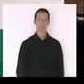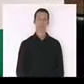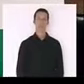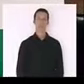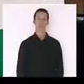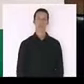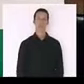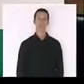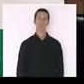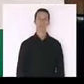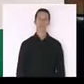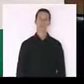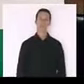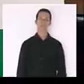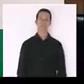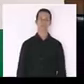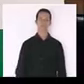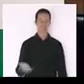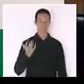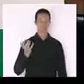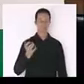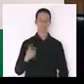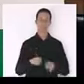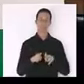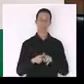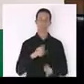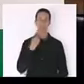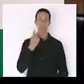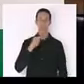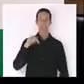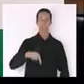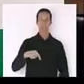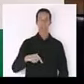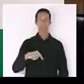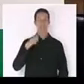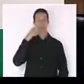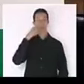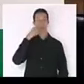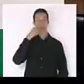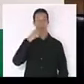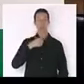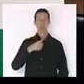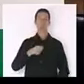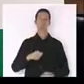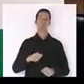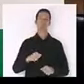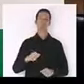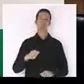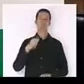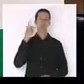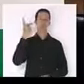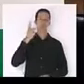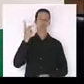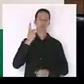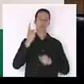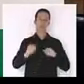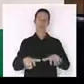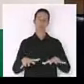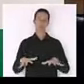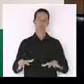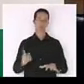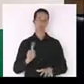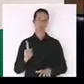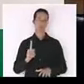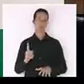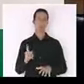isso, dizer que aqui no parlamento não vale o debate rasteiro. Aqui no parlamento são as